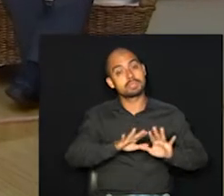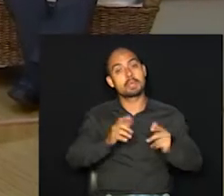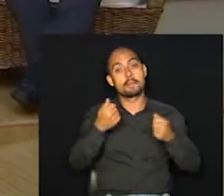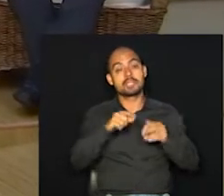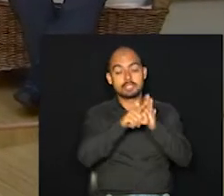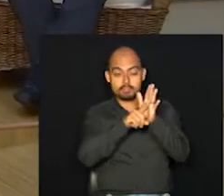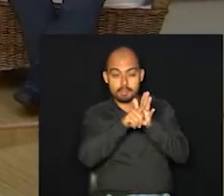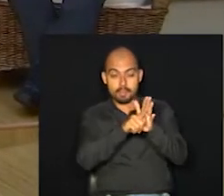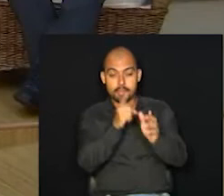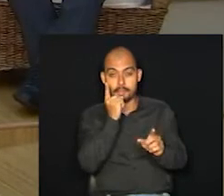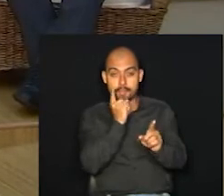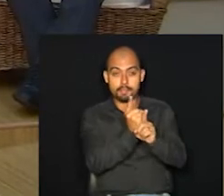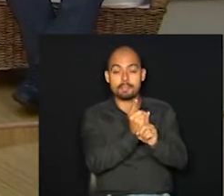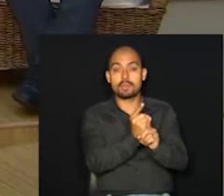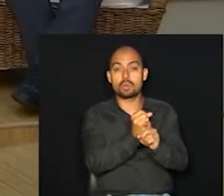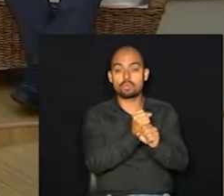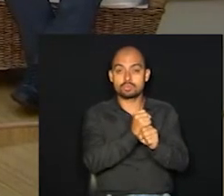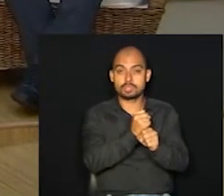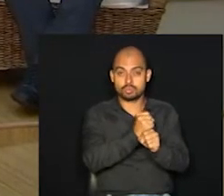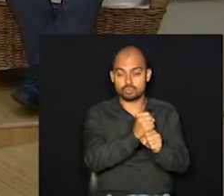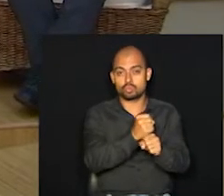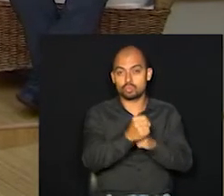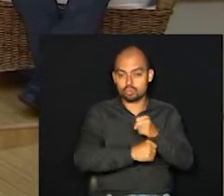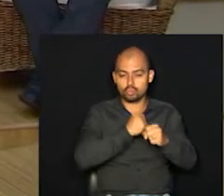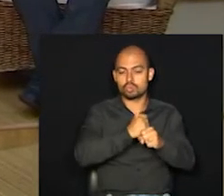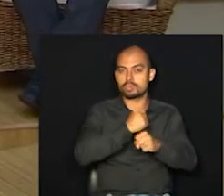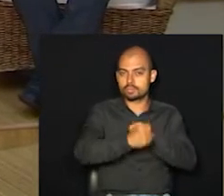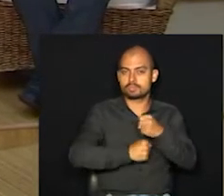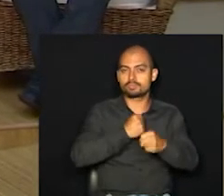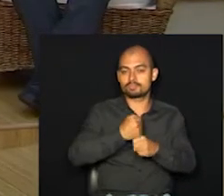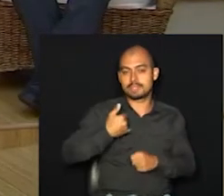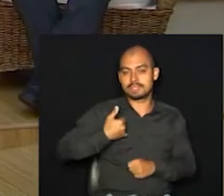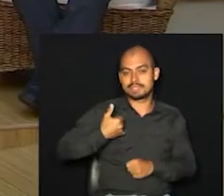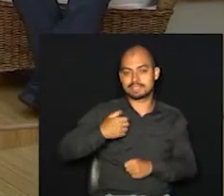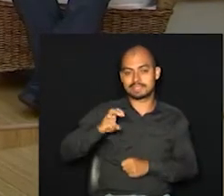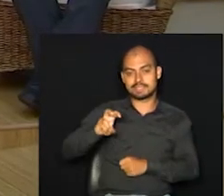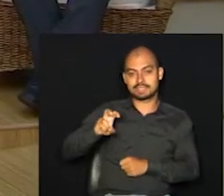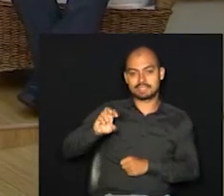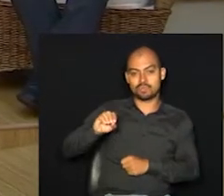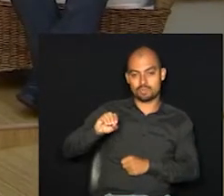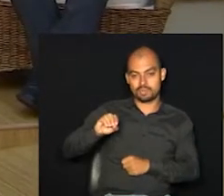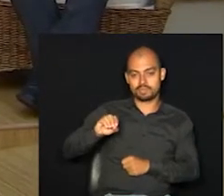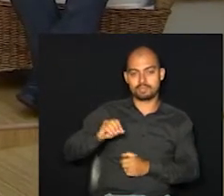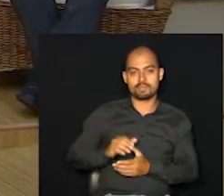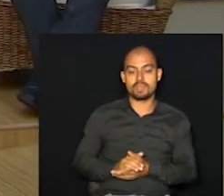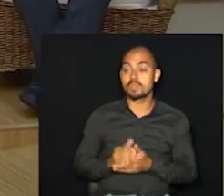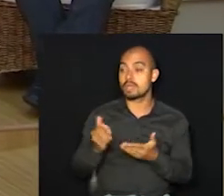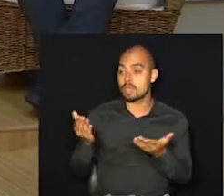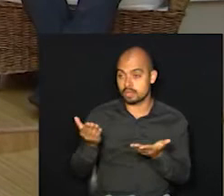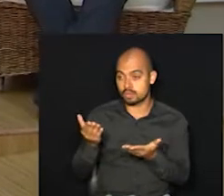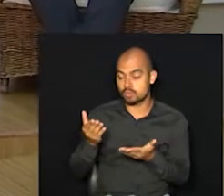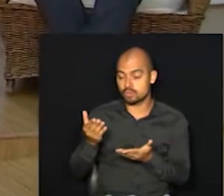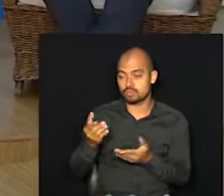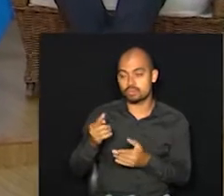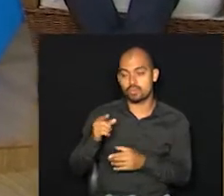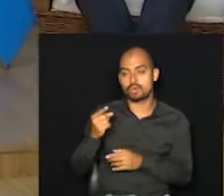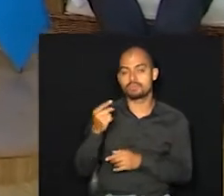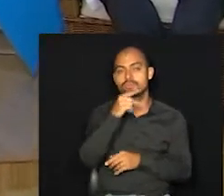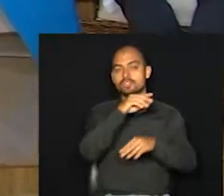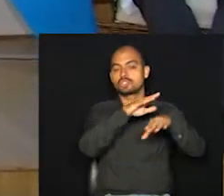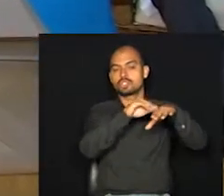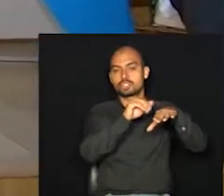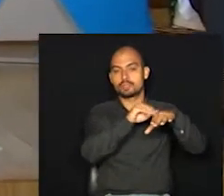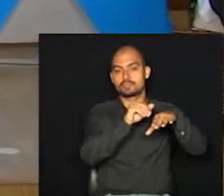seus exames anuais a partir dos 50 anos. Bom, doutor, eu já volto a conversar com o senhor, que eu vou chamar